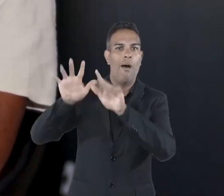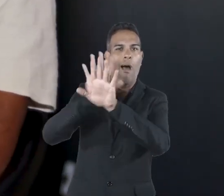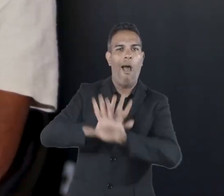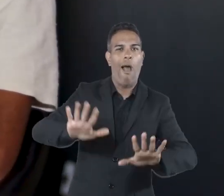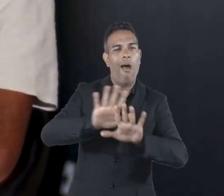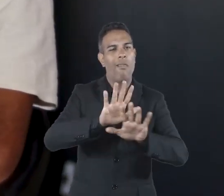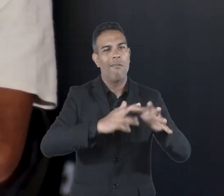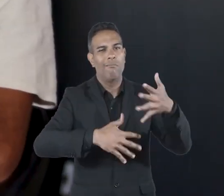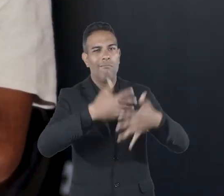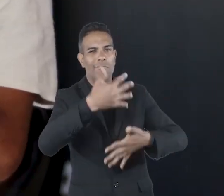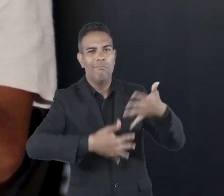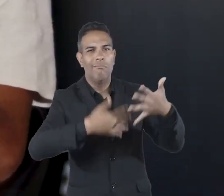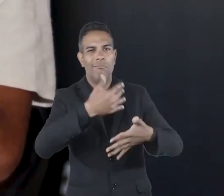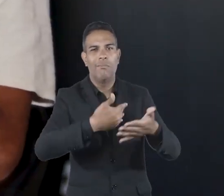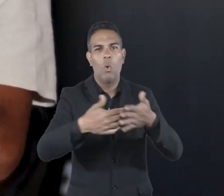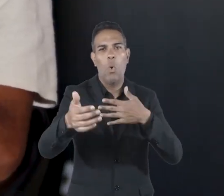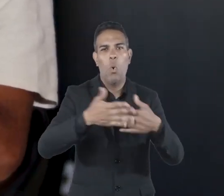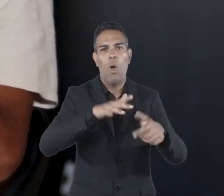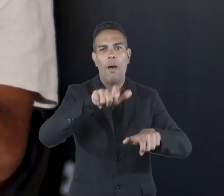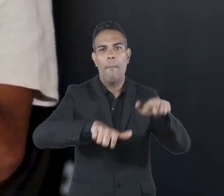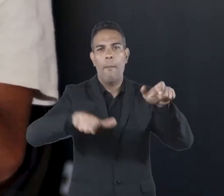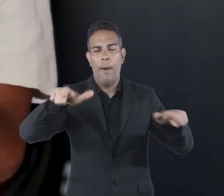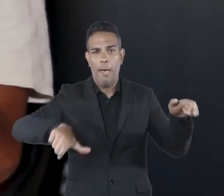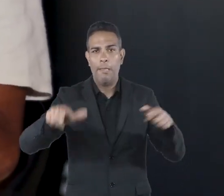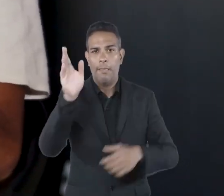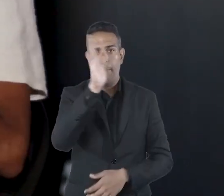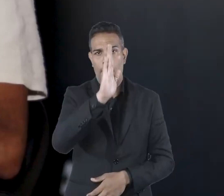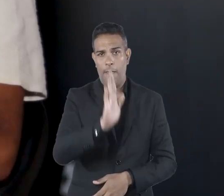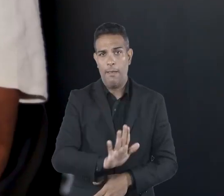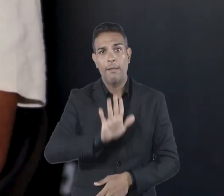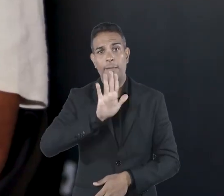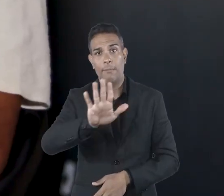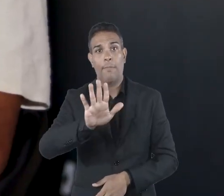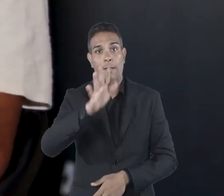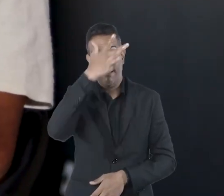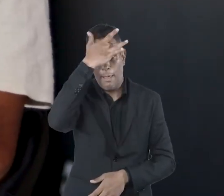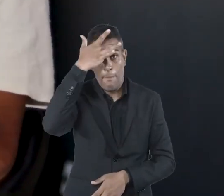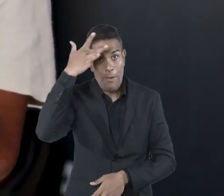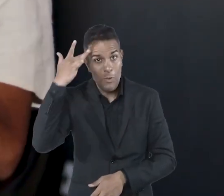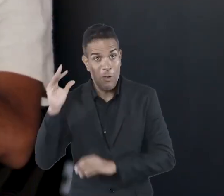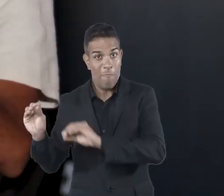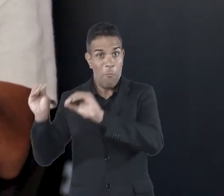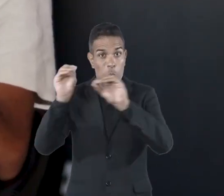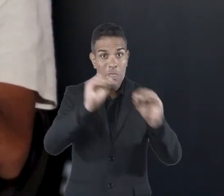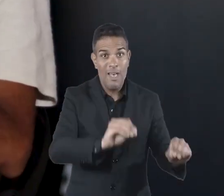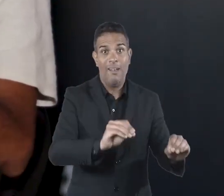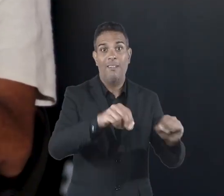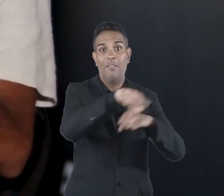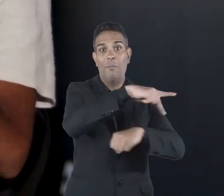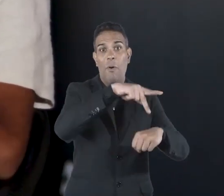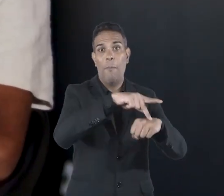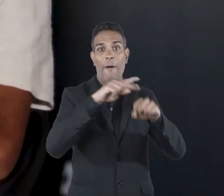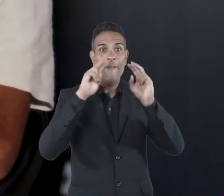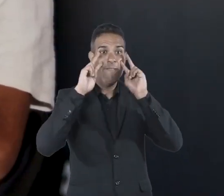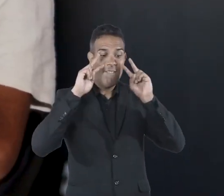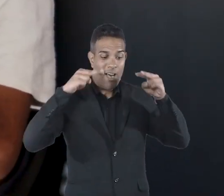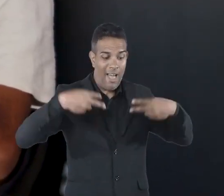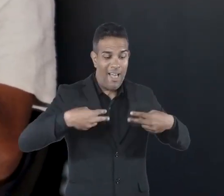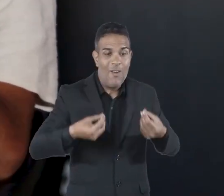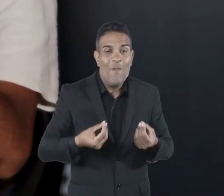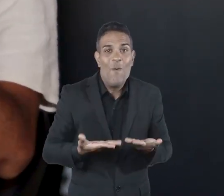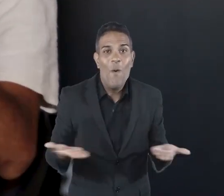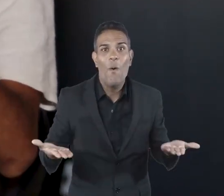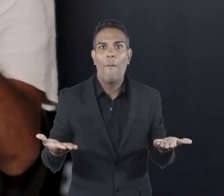de todas as coisas que podem atrapalhar, que qualquer brasileiro passa por elas, mas um imigrante, um refugiado,